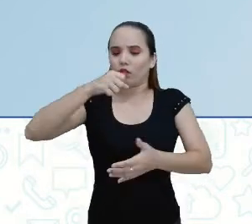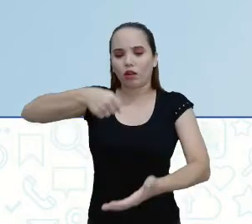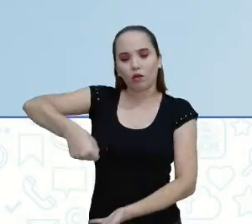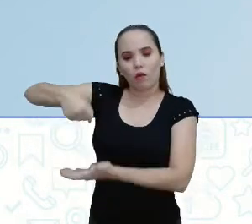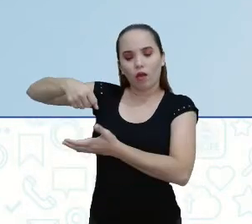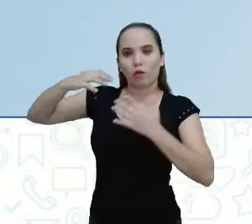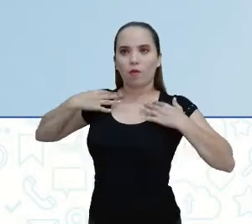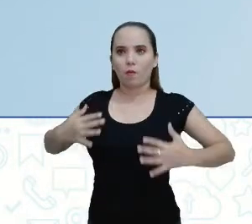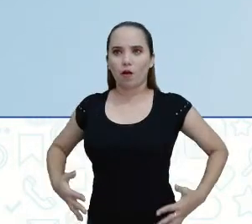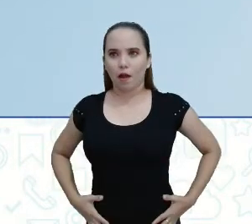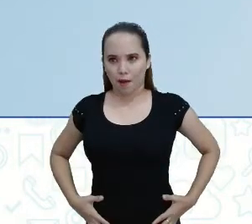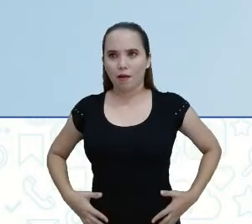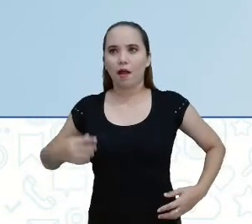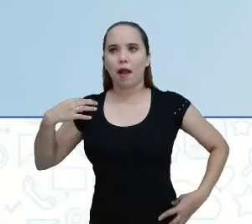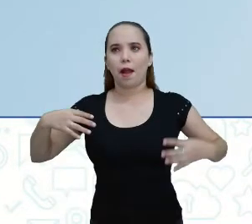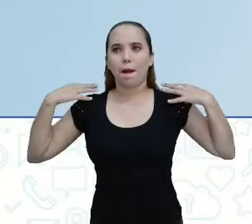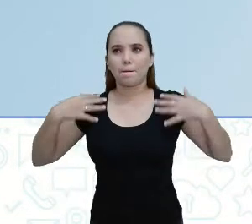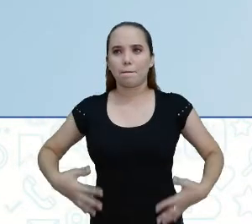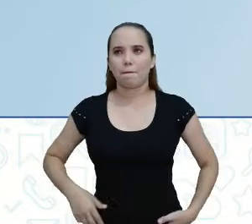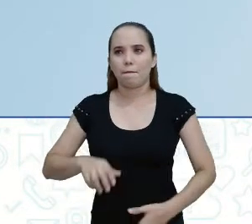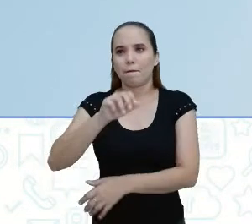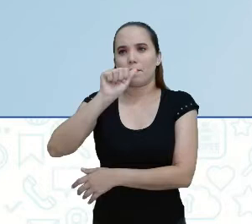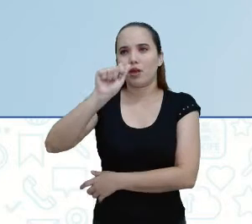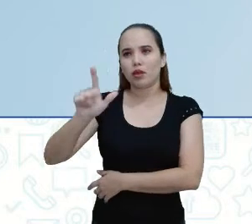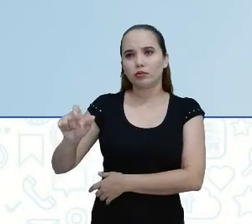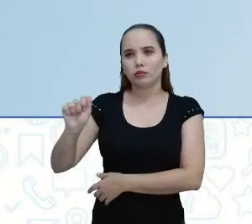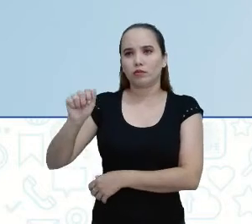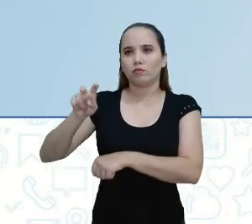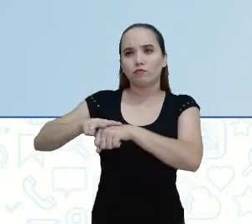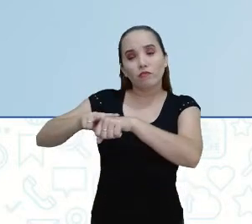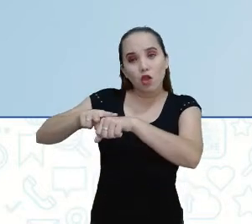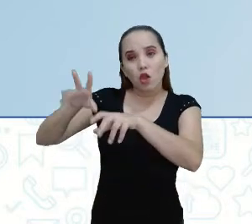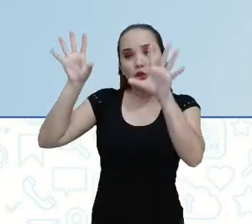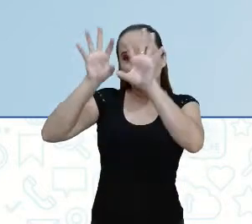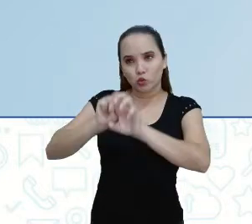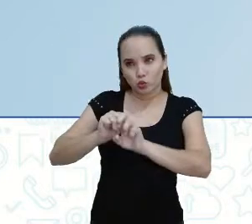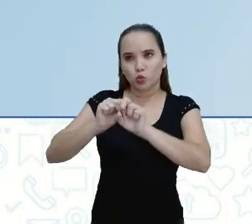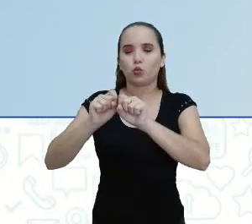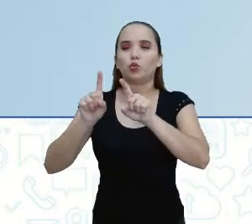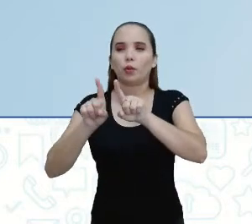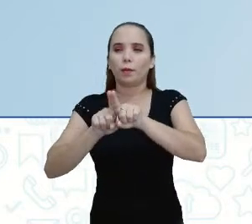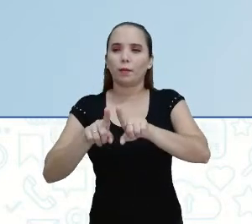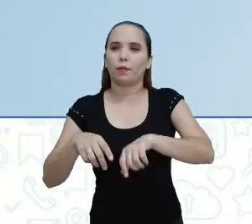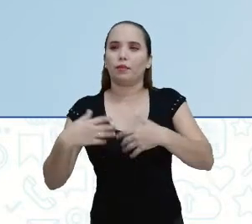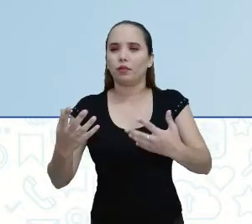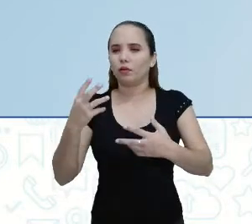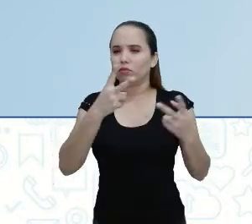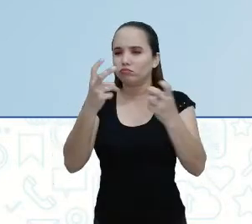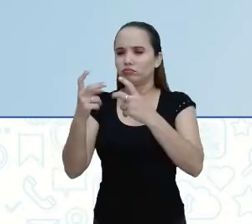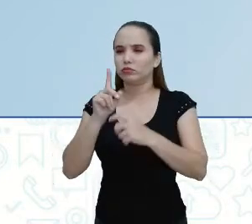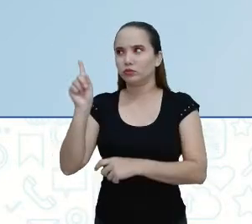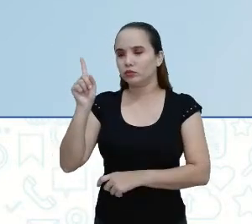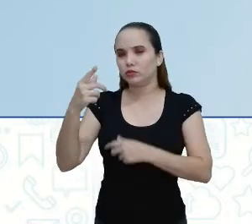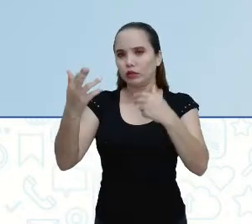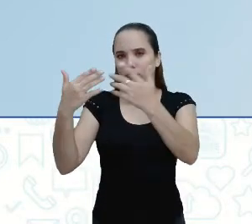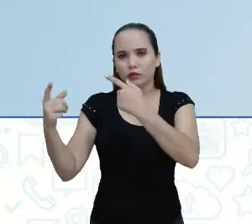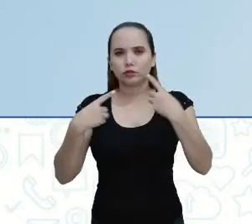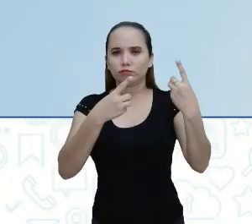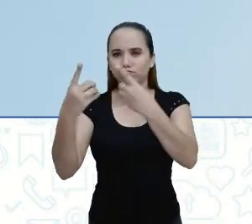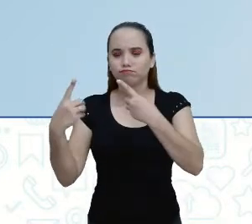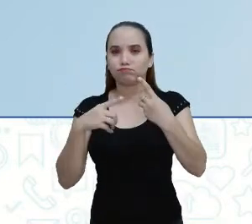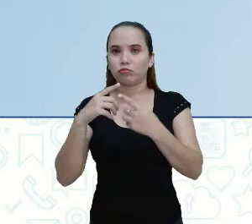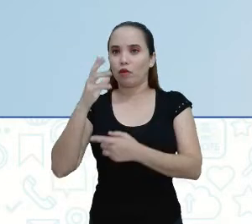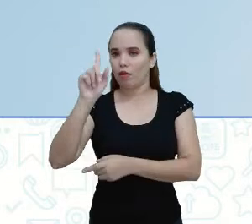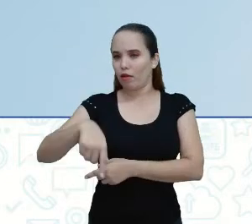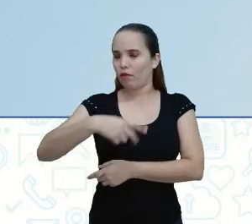mãos. Então, veja, gente, observando esse diálogo, são duas pessoas que se encontrarão,